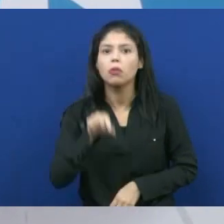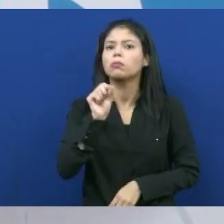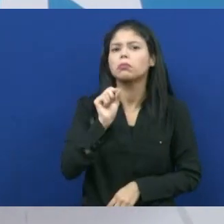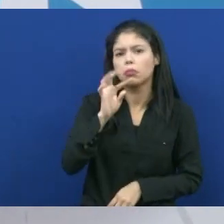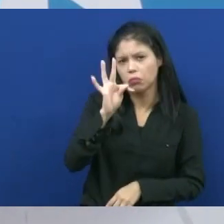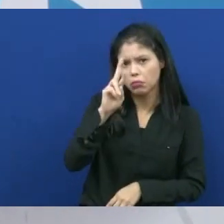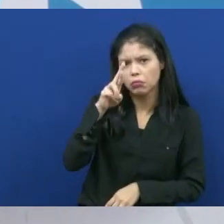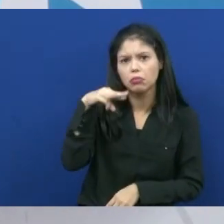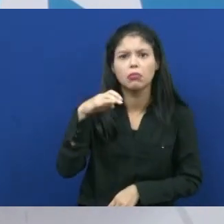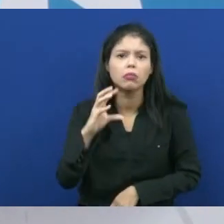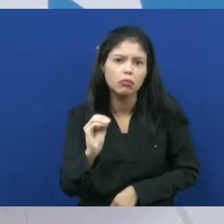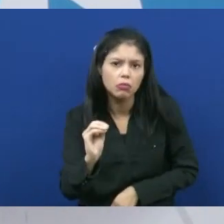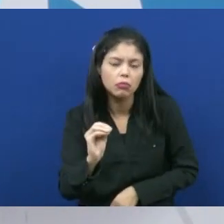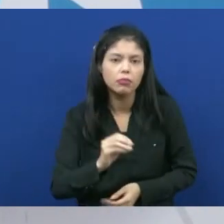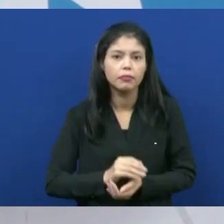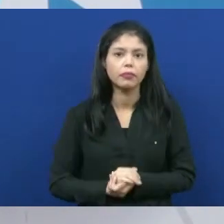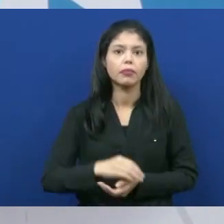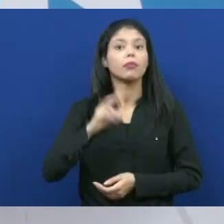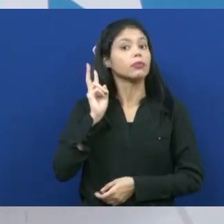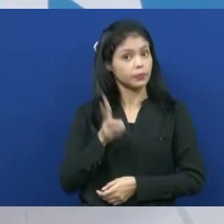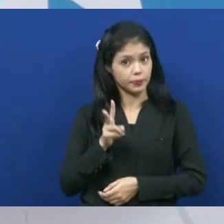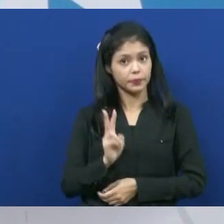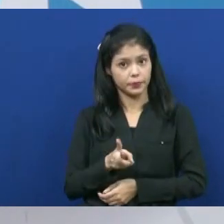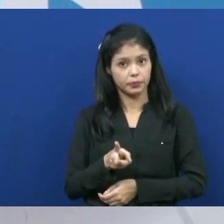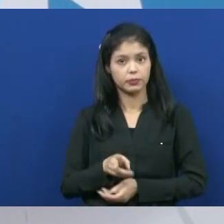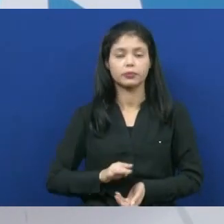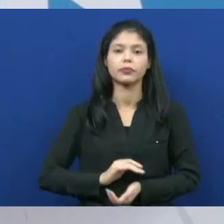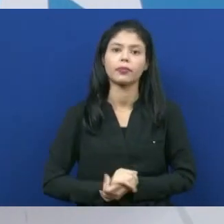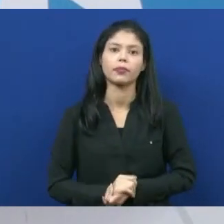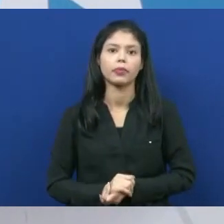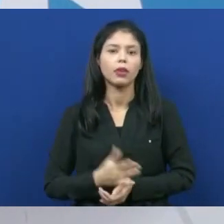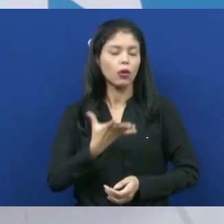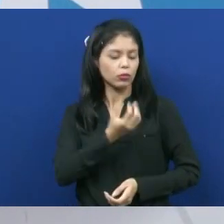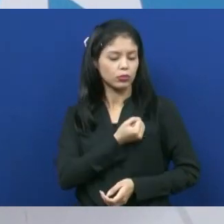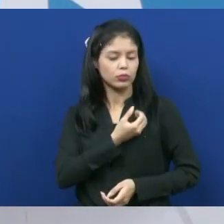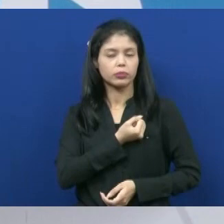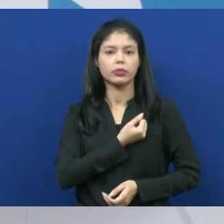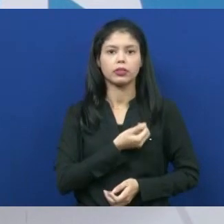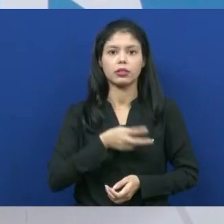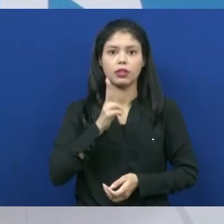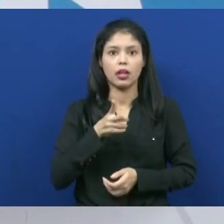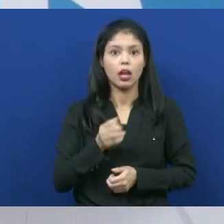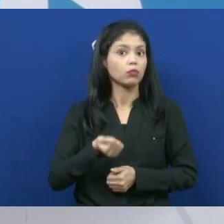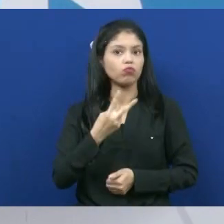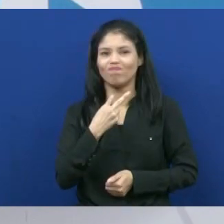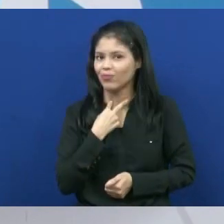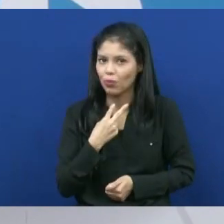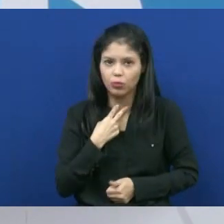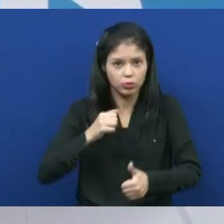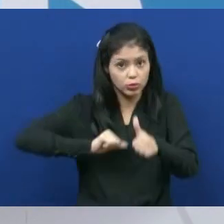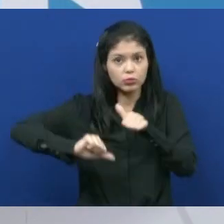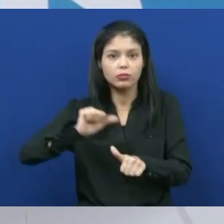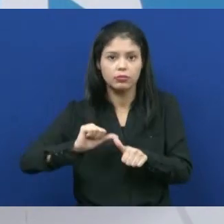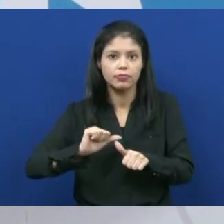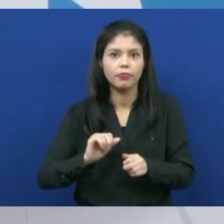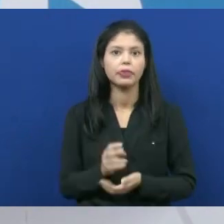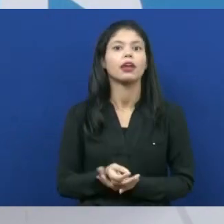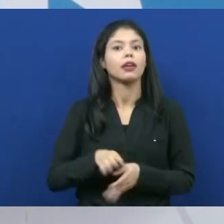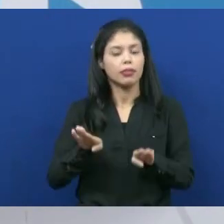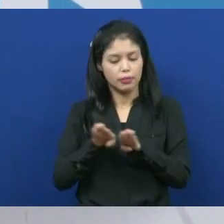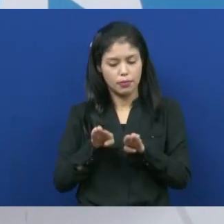termo? A constante, gente, é um número cujo valor é inalterável e ela